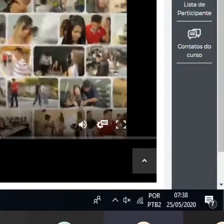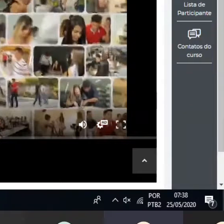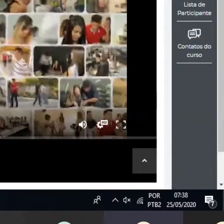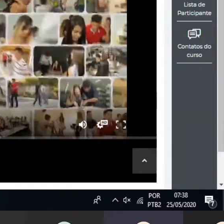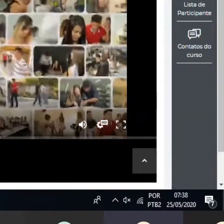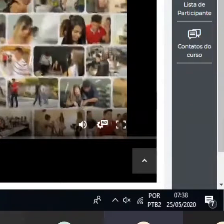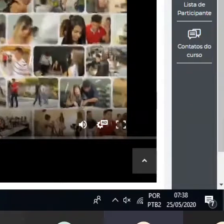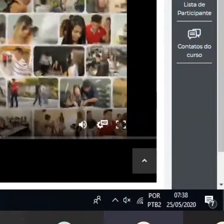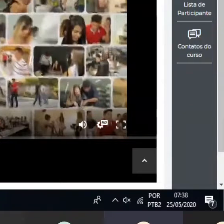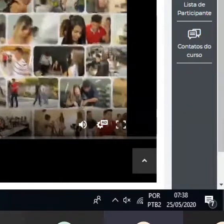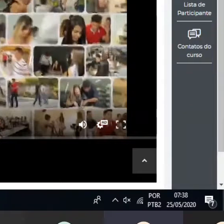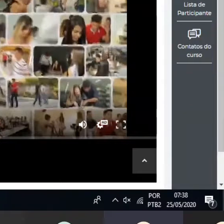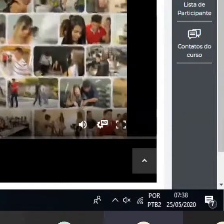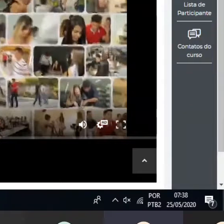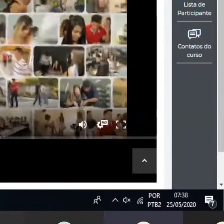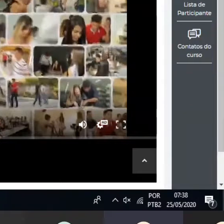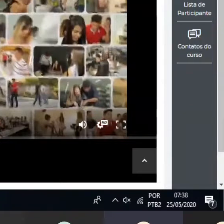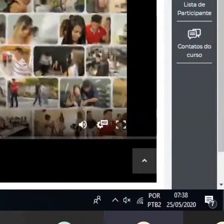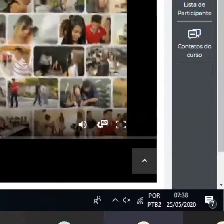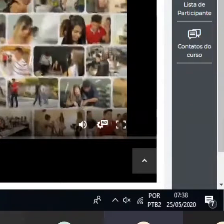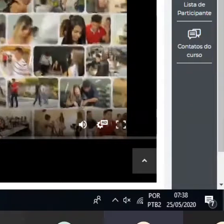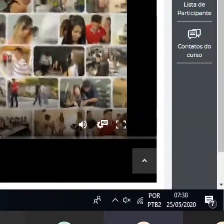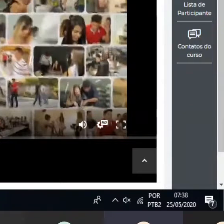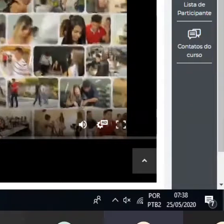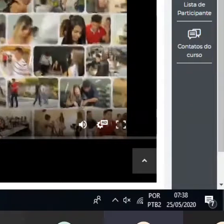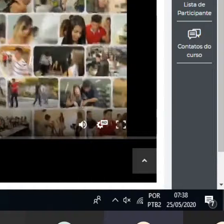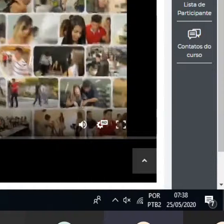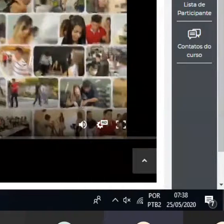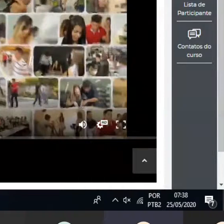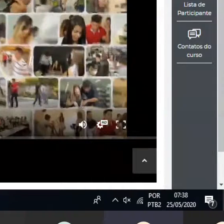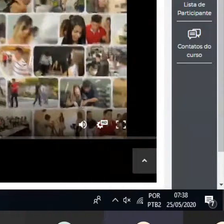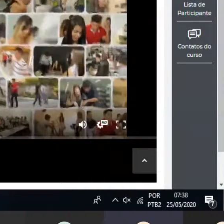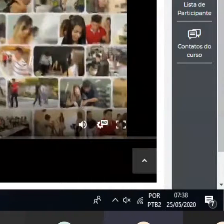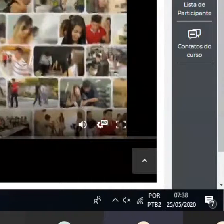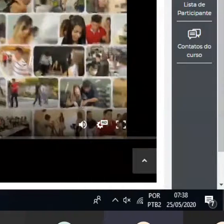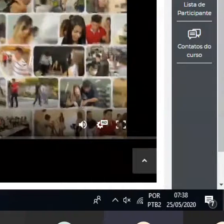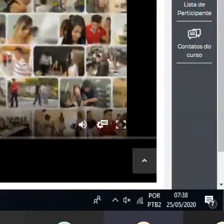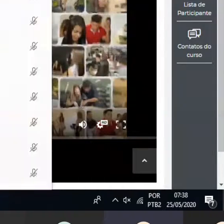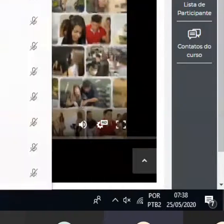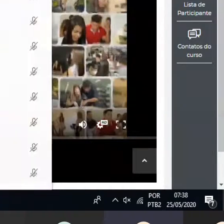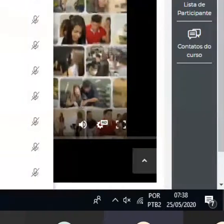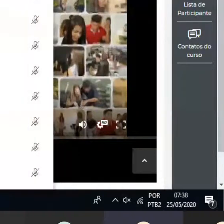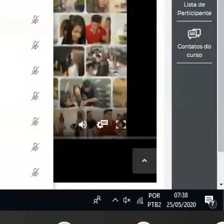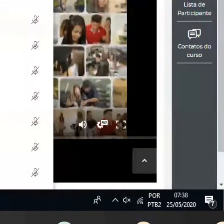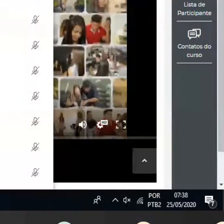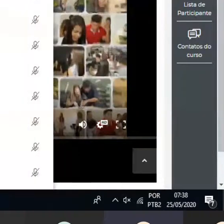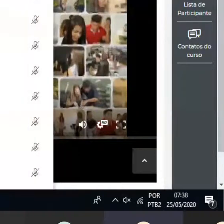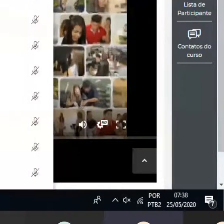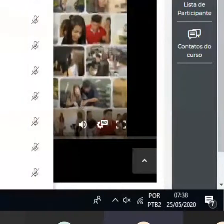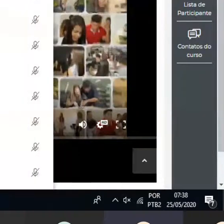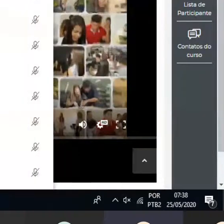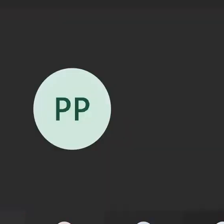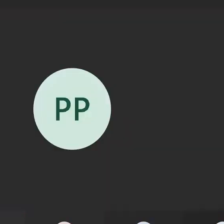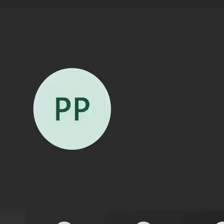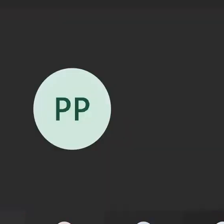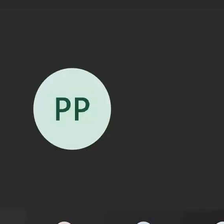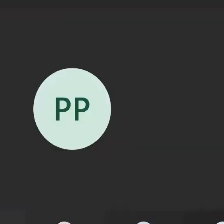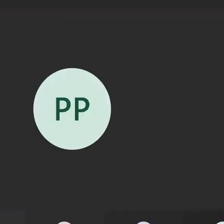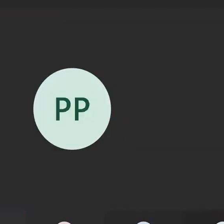Dá um eco aqui. Tá. Eu vou tentar pelo outro computador. Deixa eu desprojetar aqui a tela com vocês. Vamos